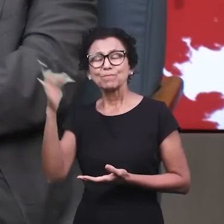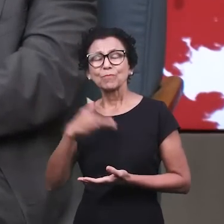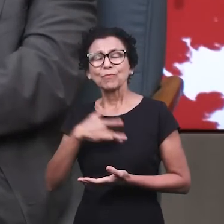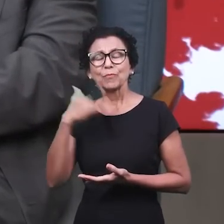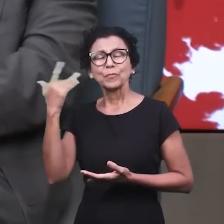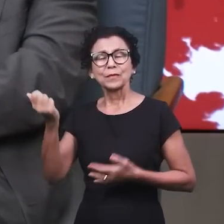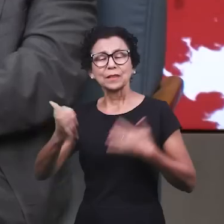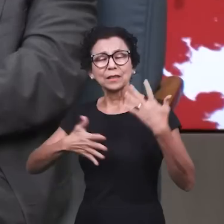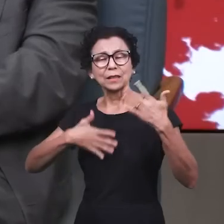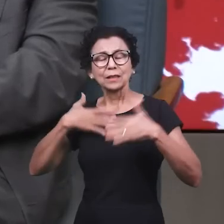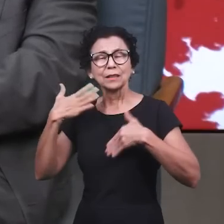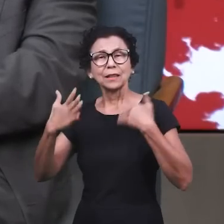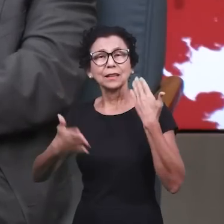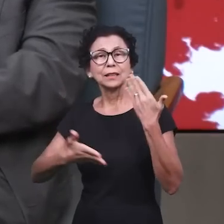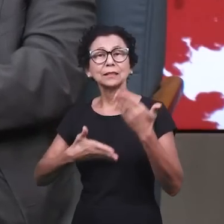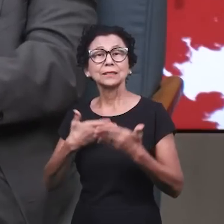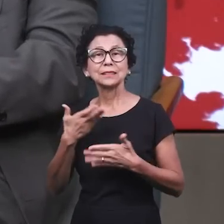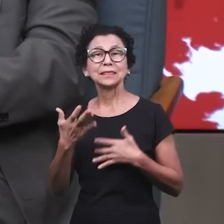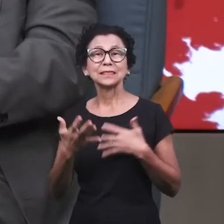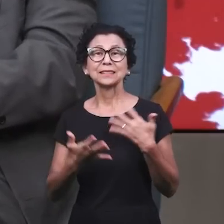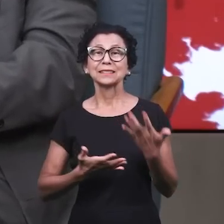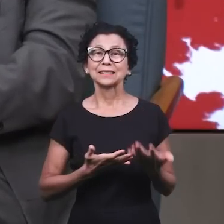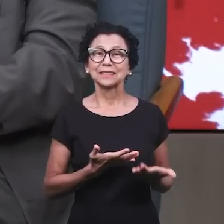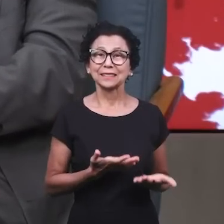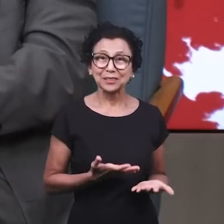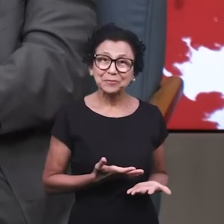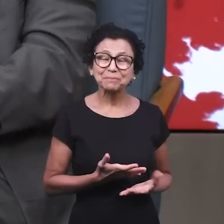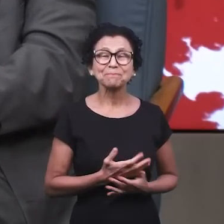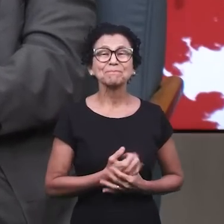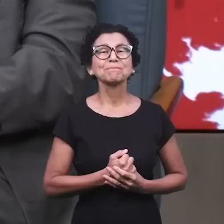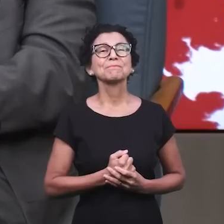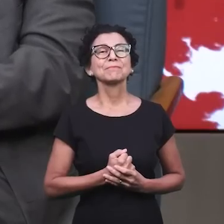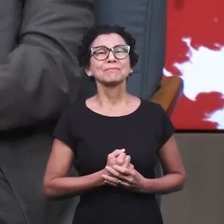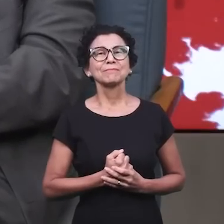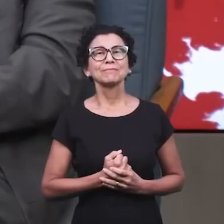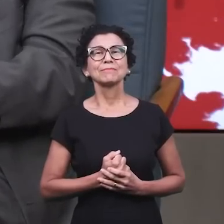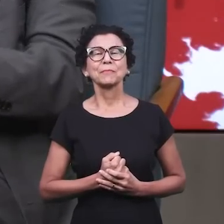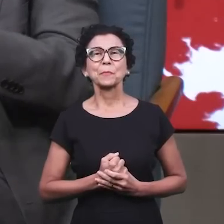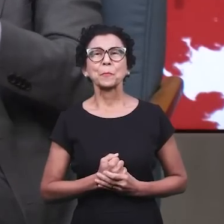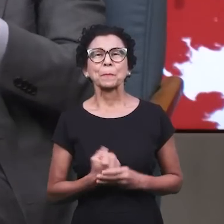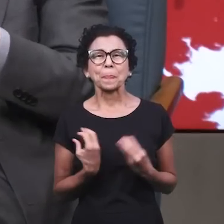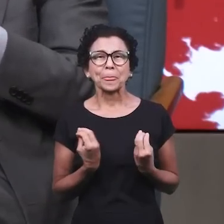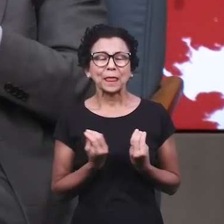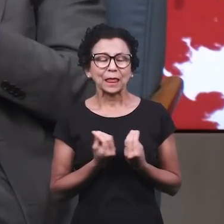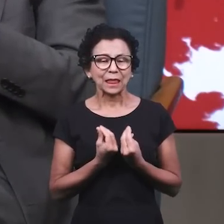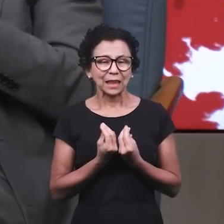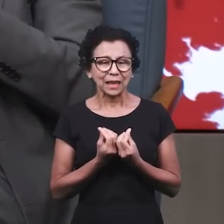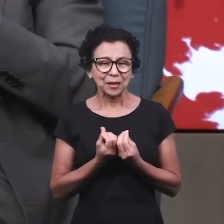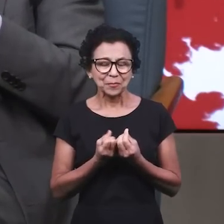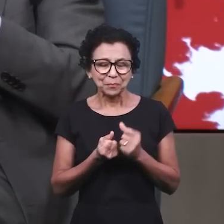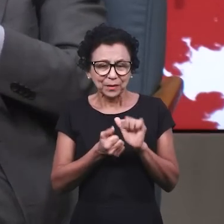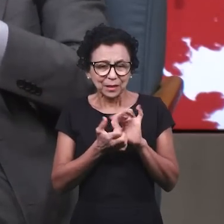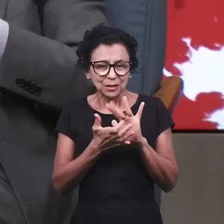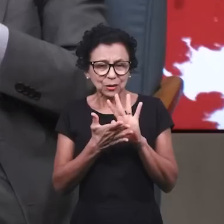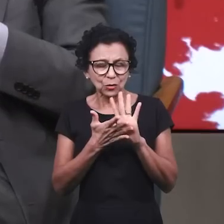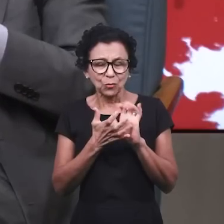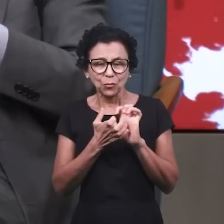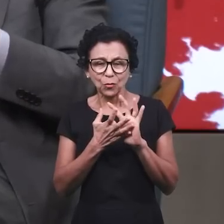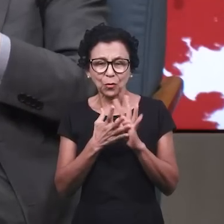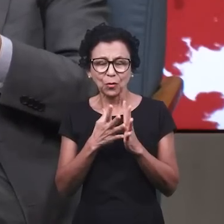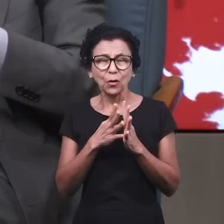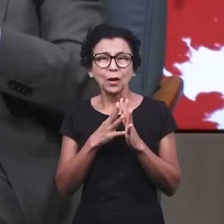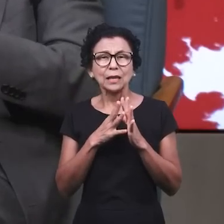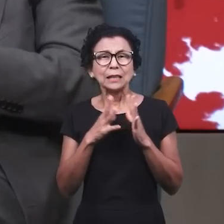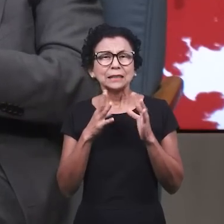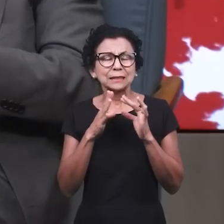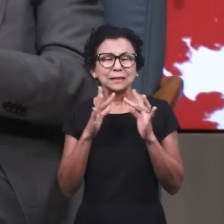por aquilo que você está dizendo, porque essa é a expressão da sua alma,